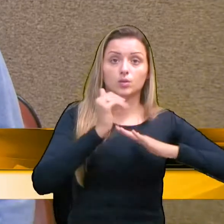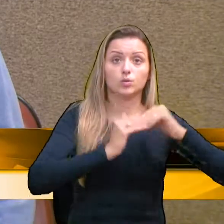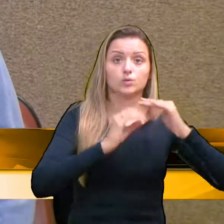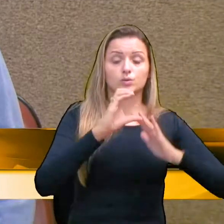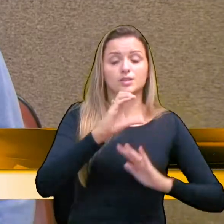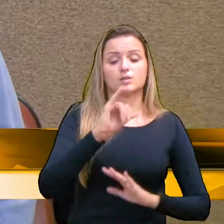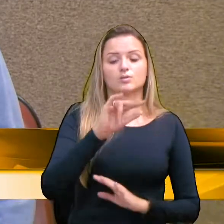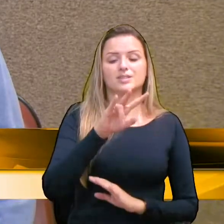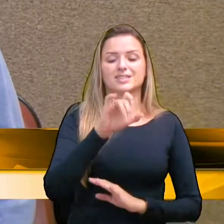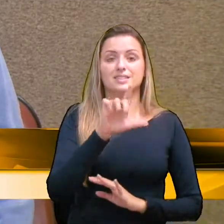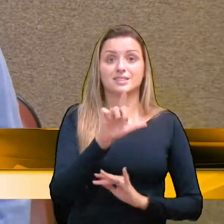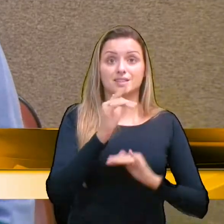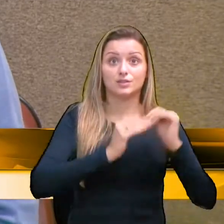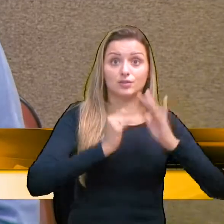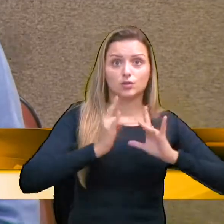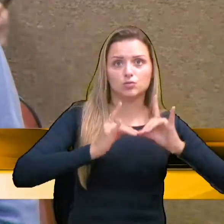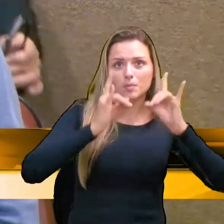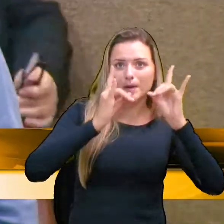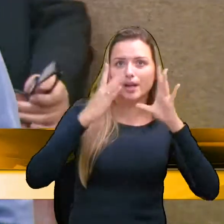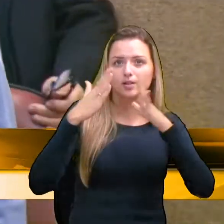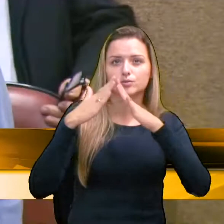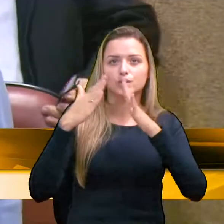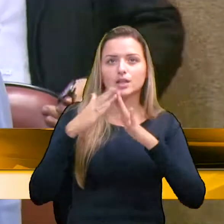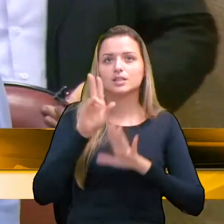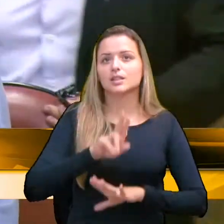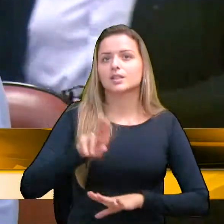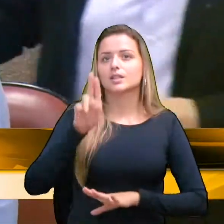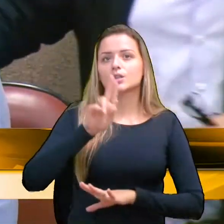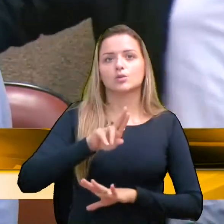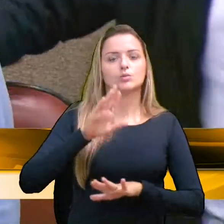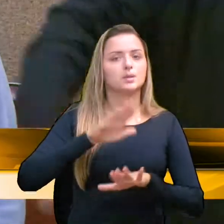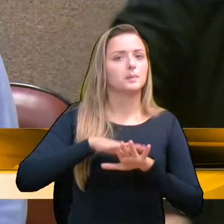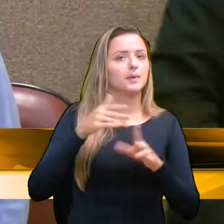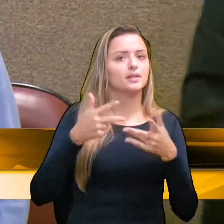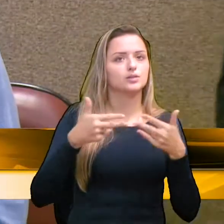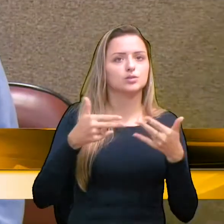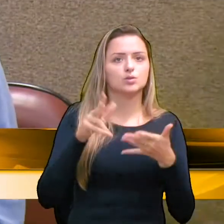é a principal consumidora dos recursos naturais,